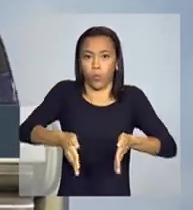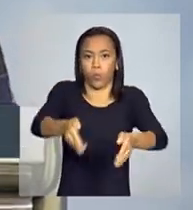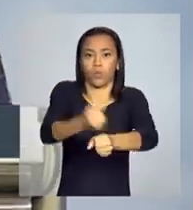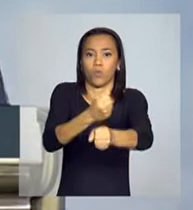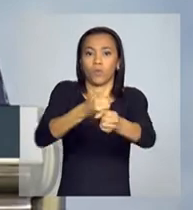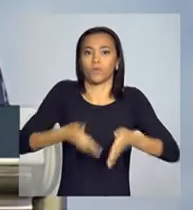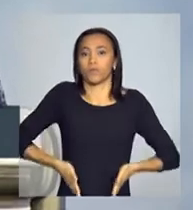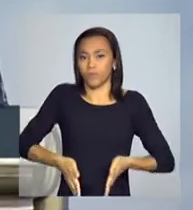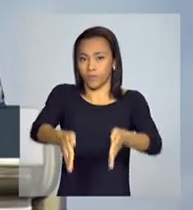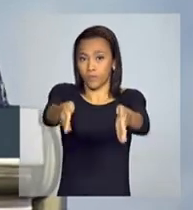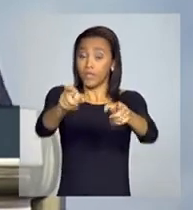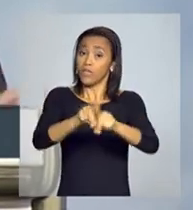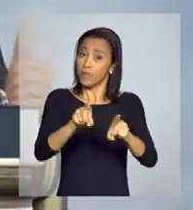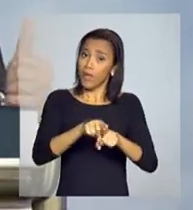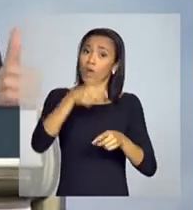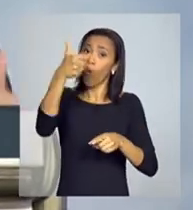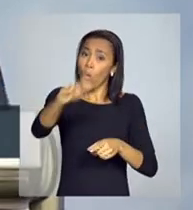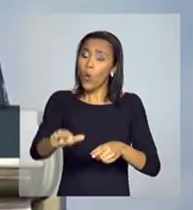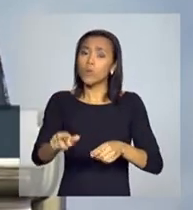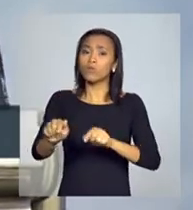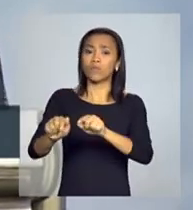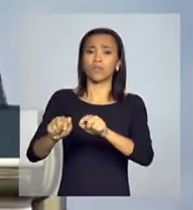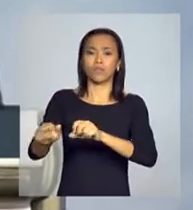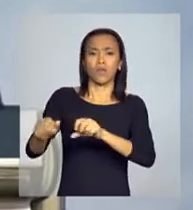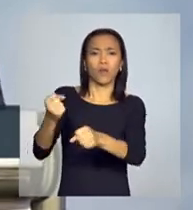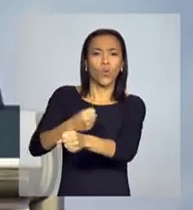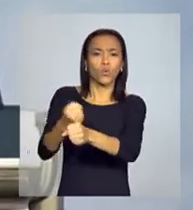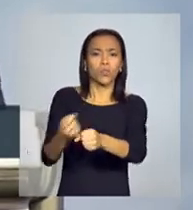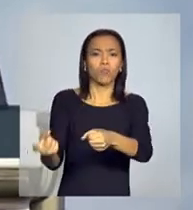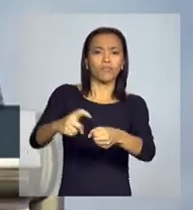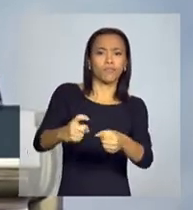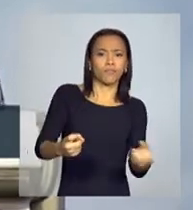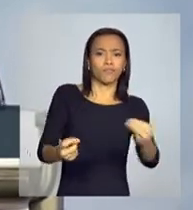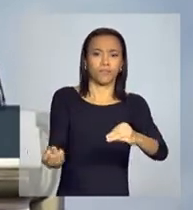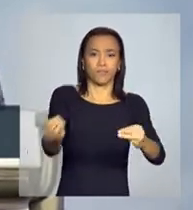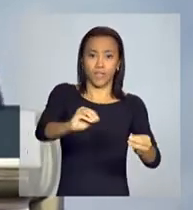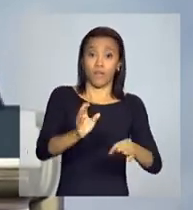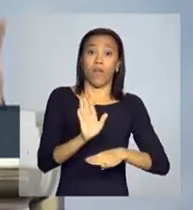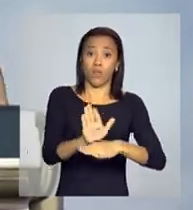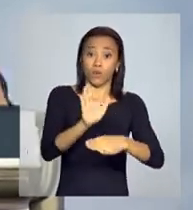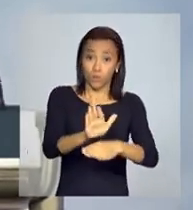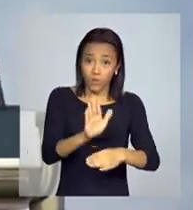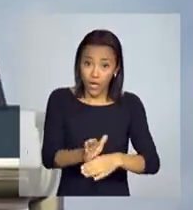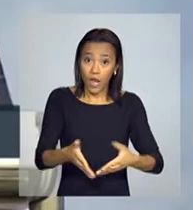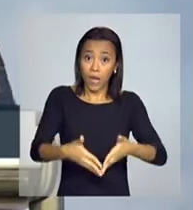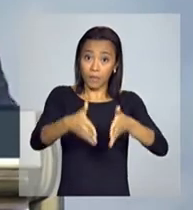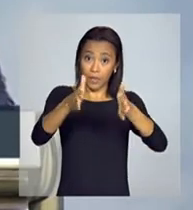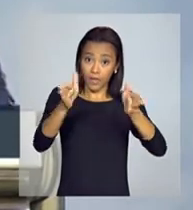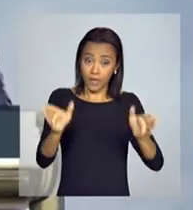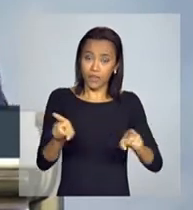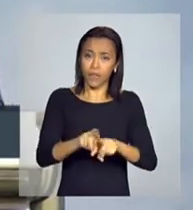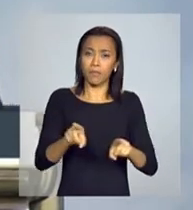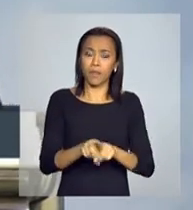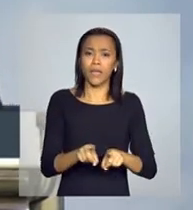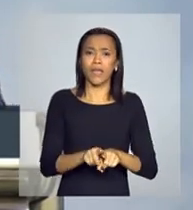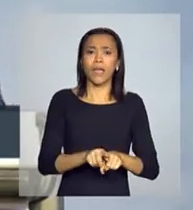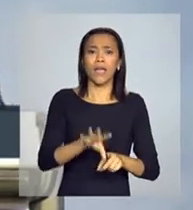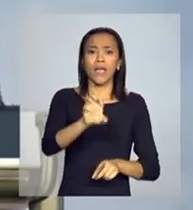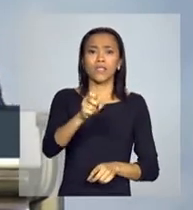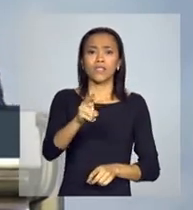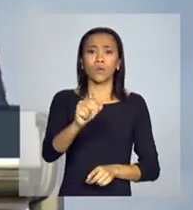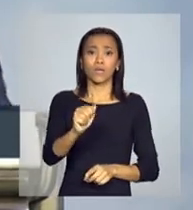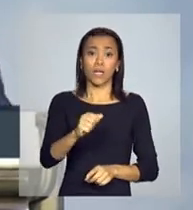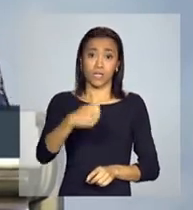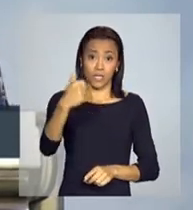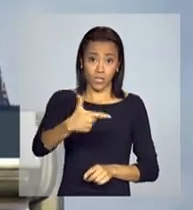obras complementares. Vamos ampliar a estação elevatória, executar a segunda linha de